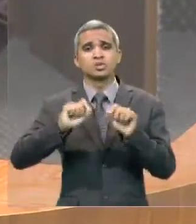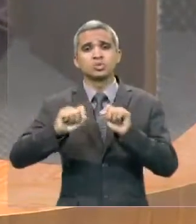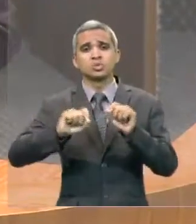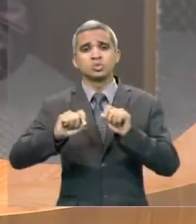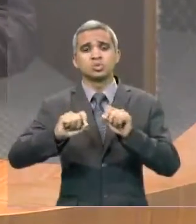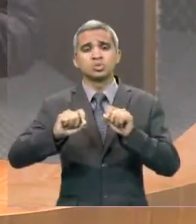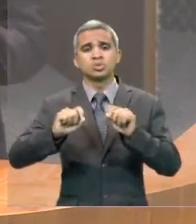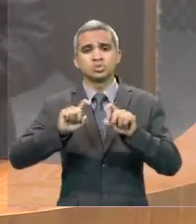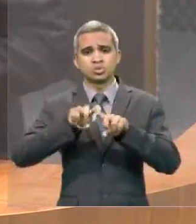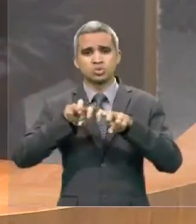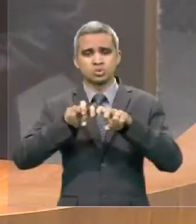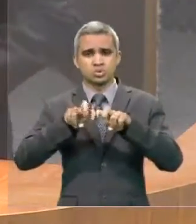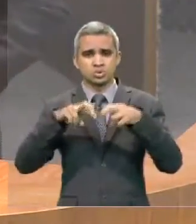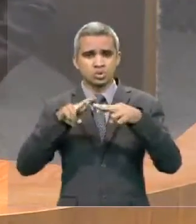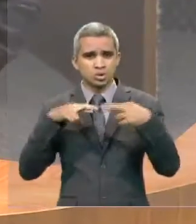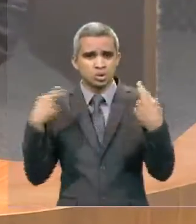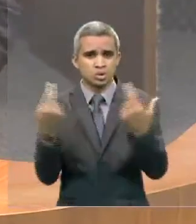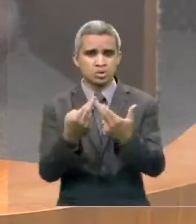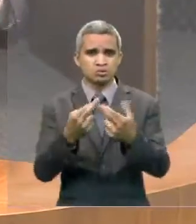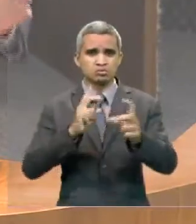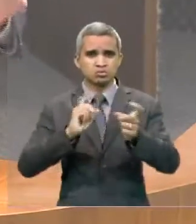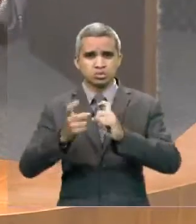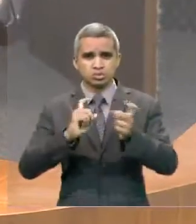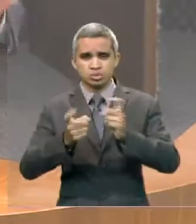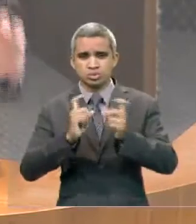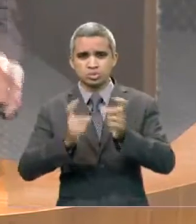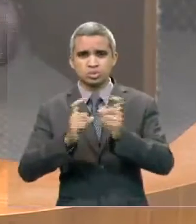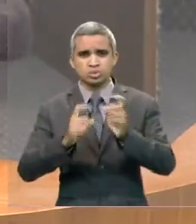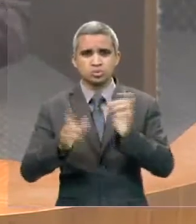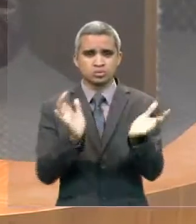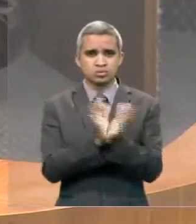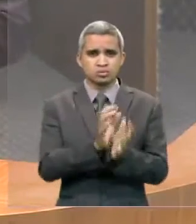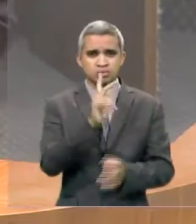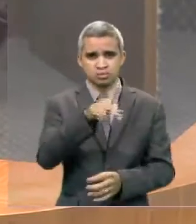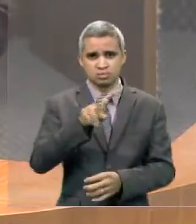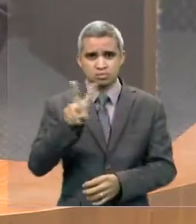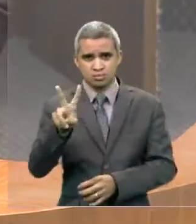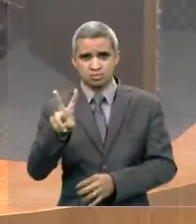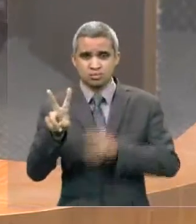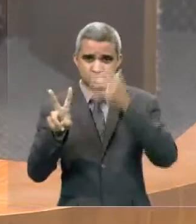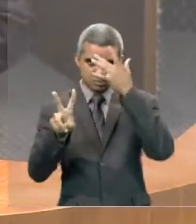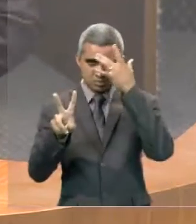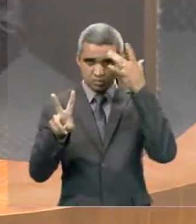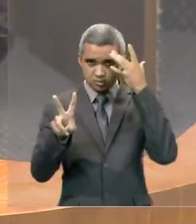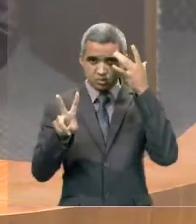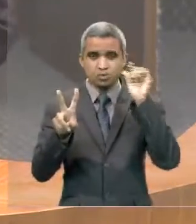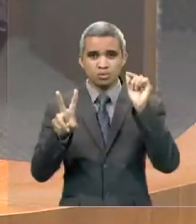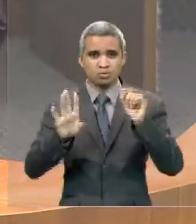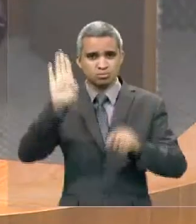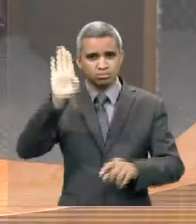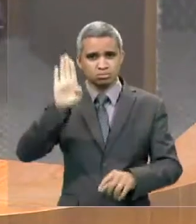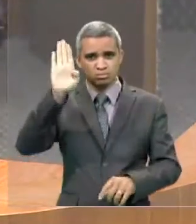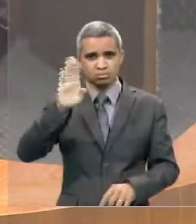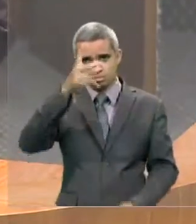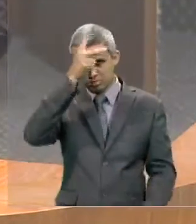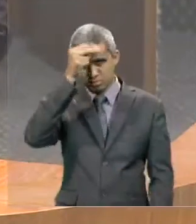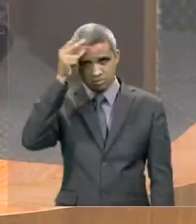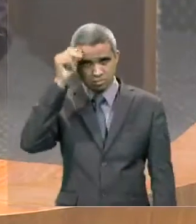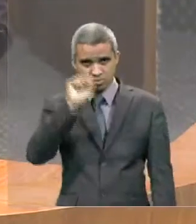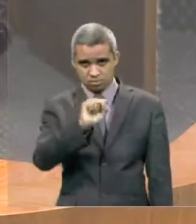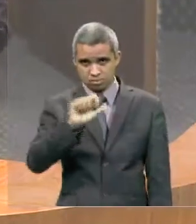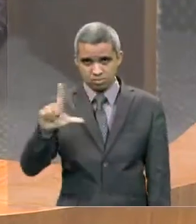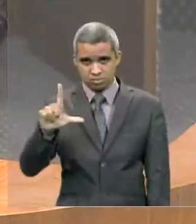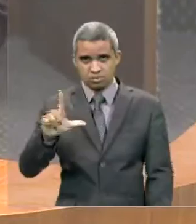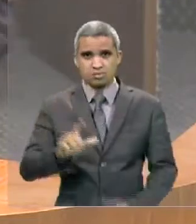uma sabatina do Partido Verde com os pré-candidatos a prefeito de São Luís. Nós